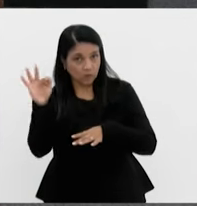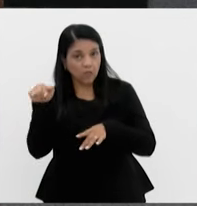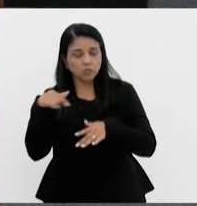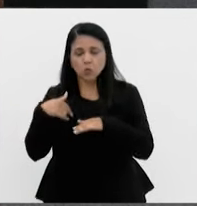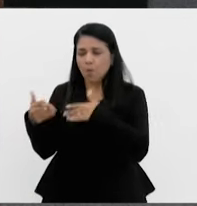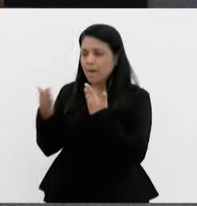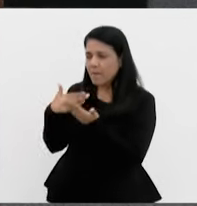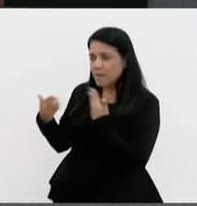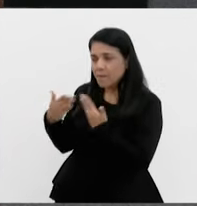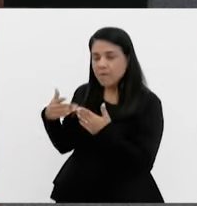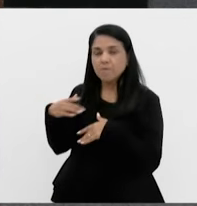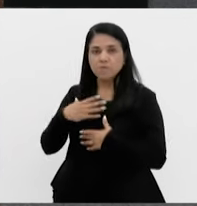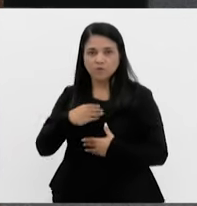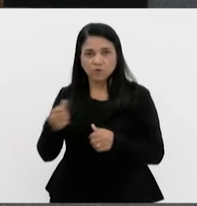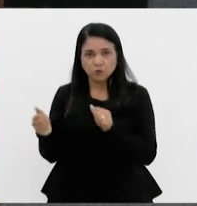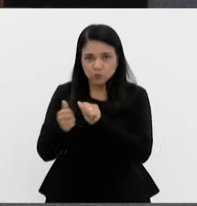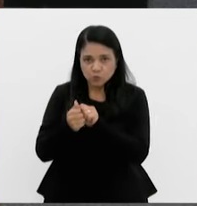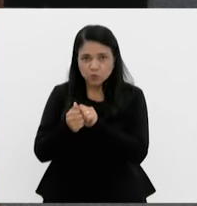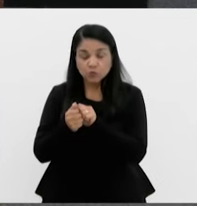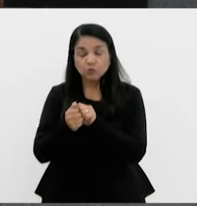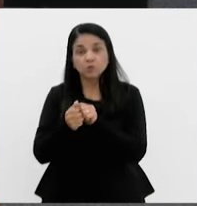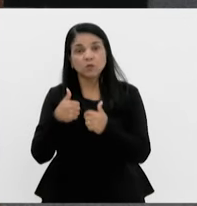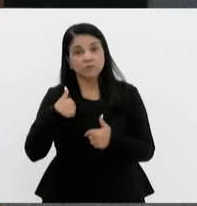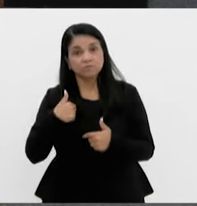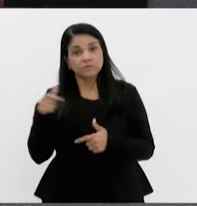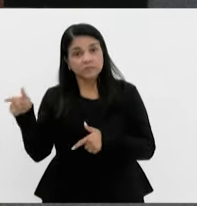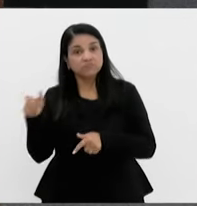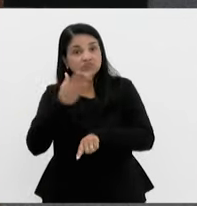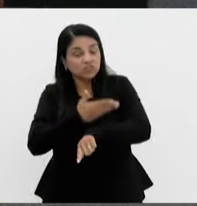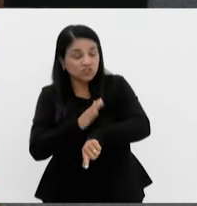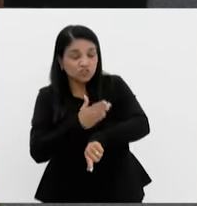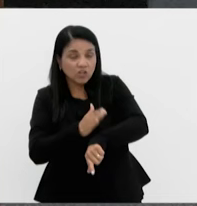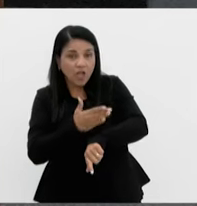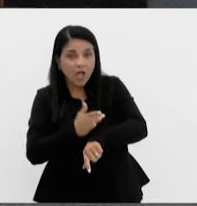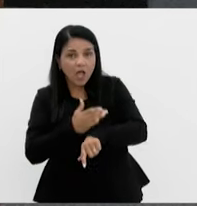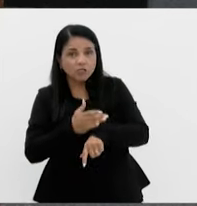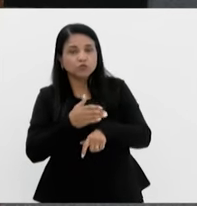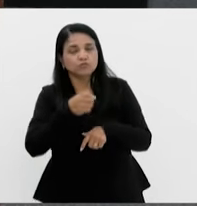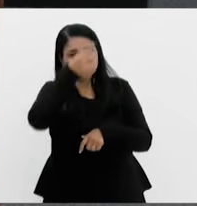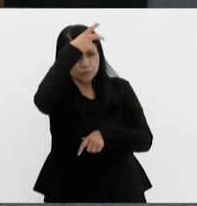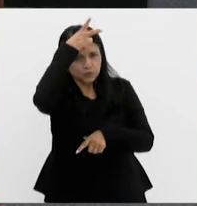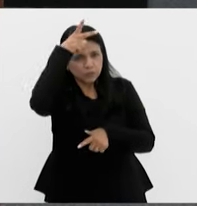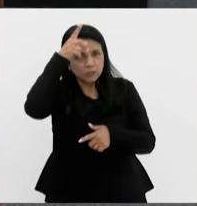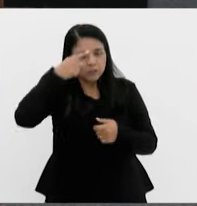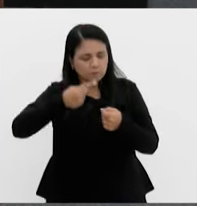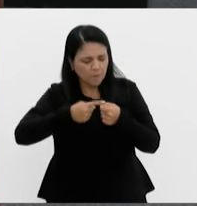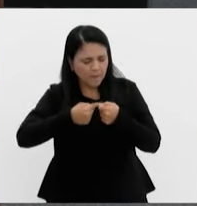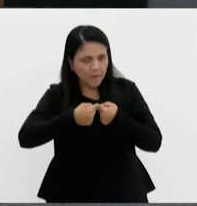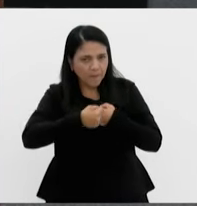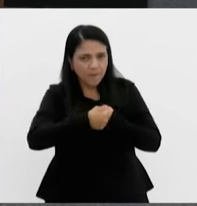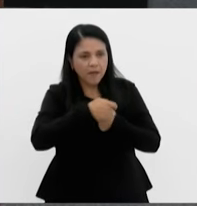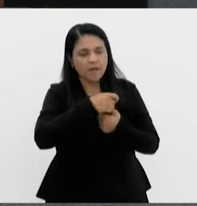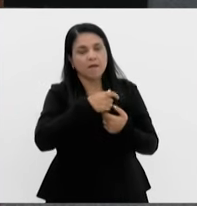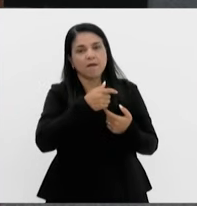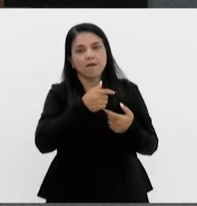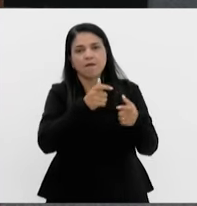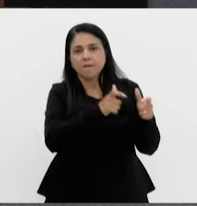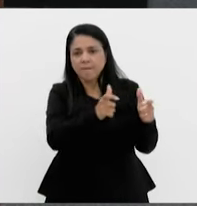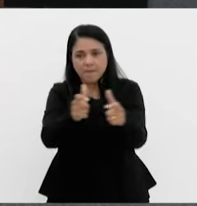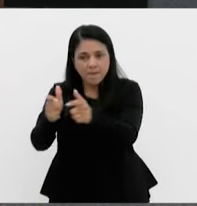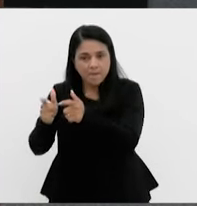hoje ele faz e estágios né em vários municípios e ele falou a questão da